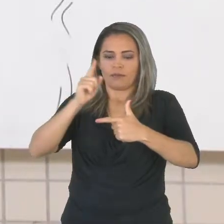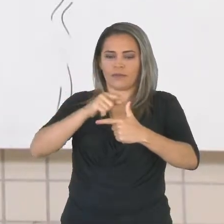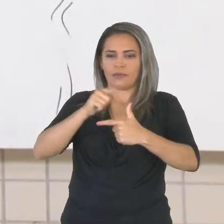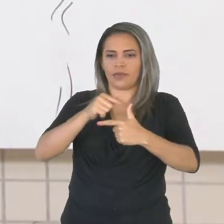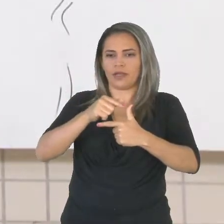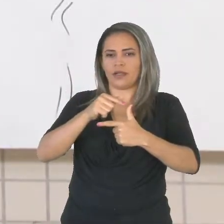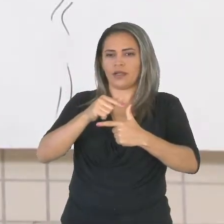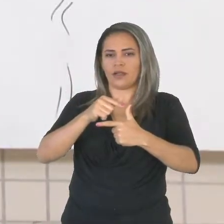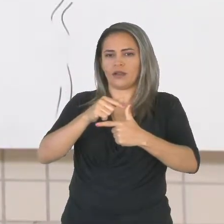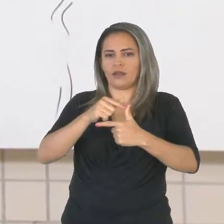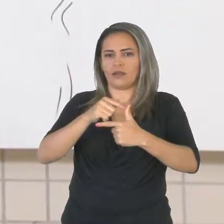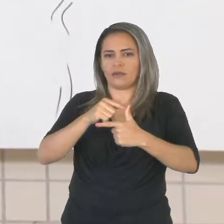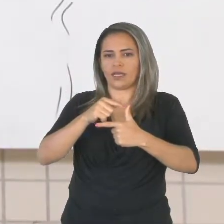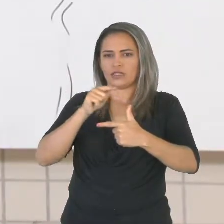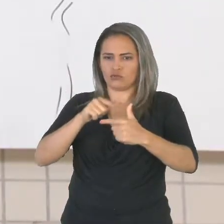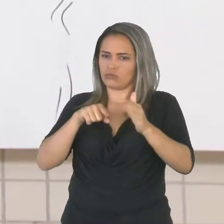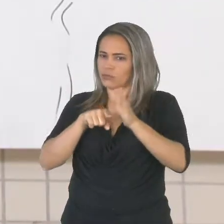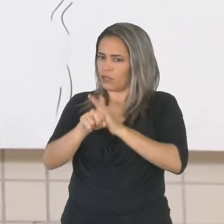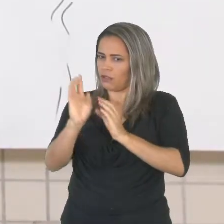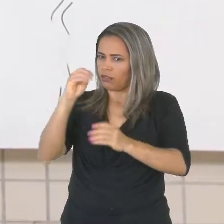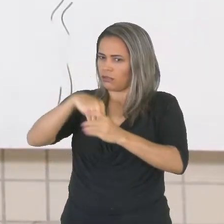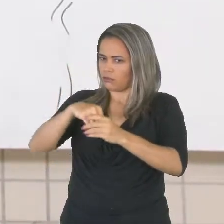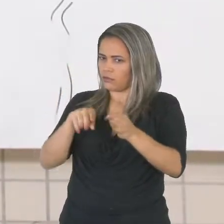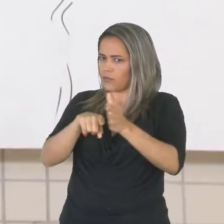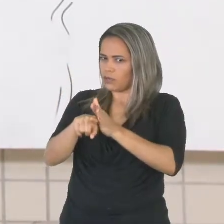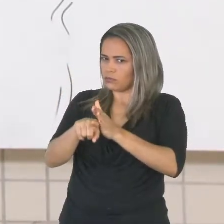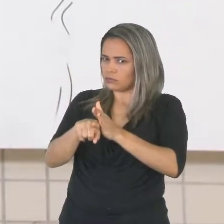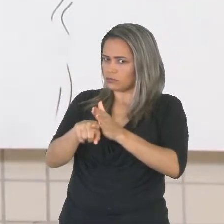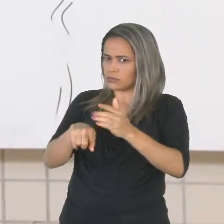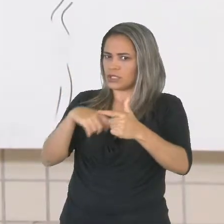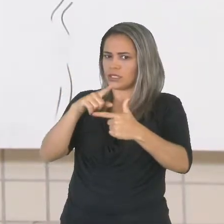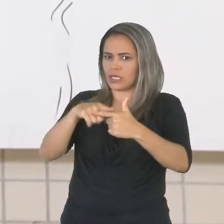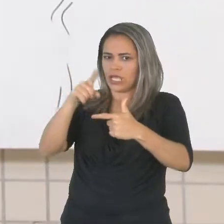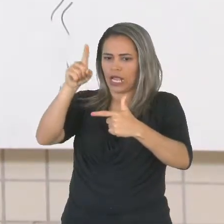mas vinculado à pergunta, tudo bem? Tranquilo? Bom,